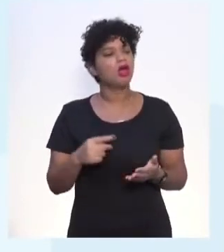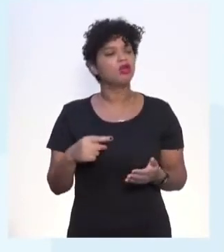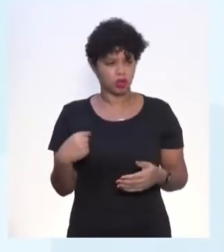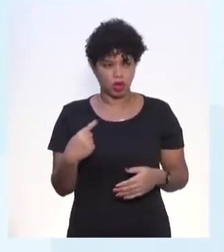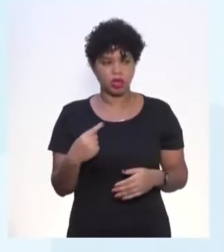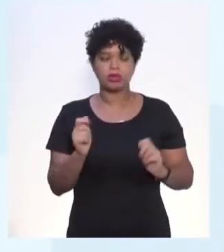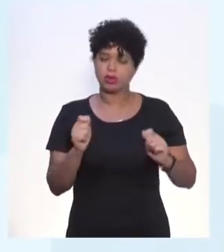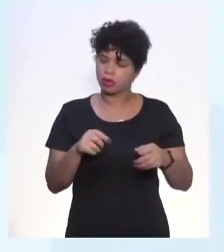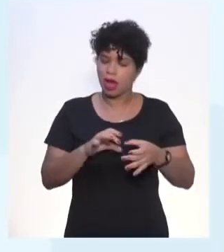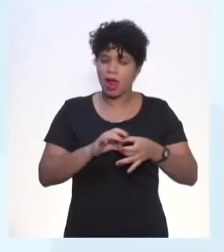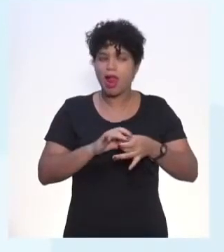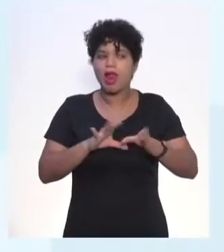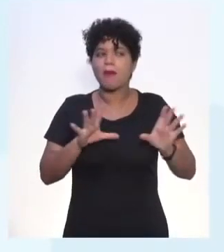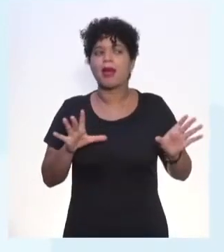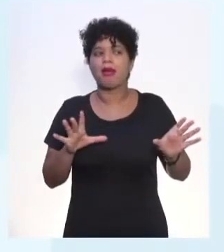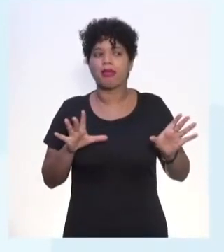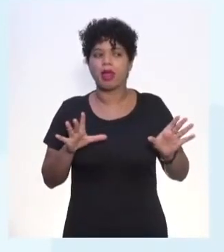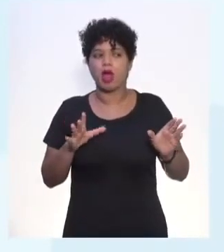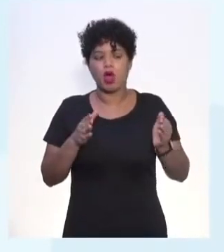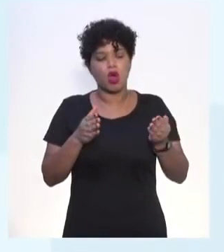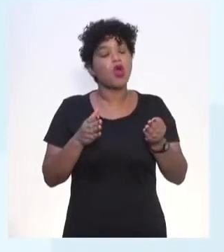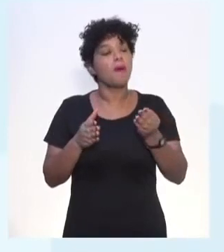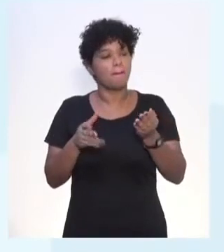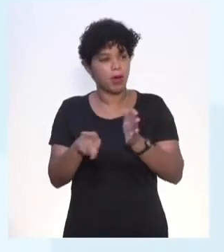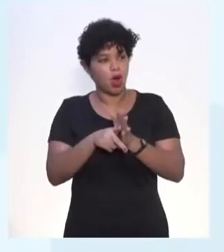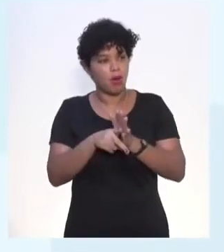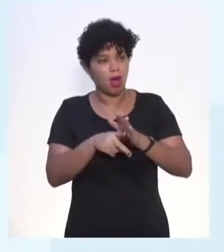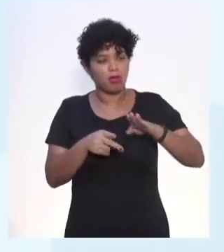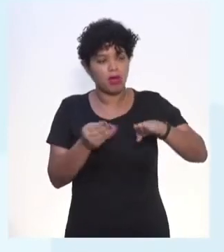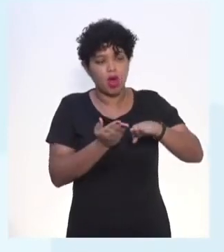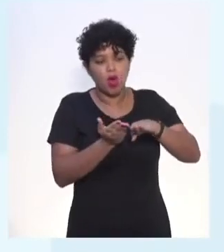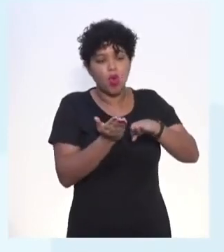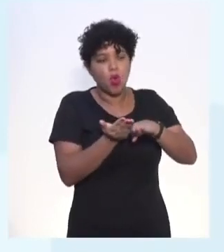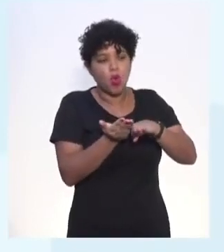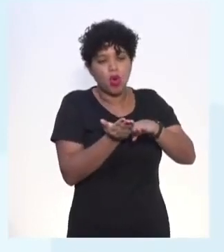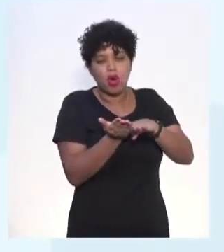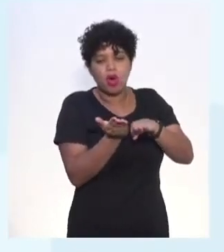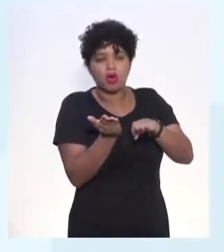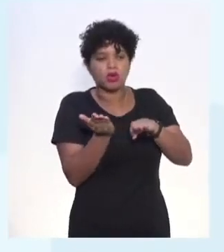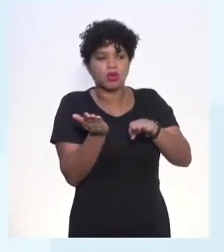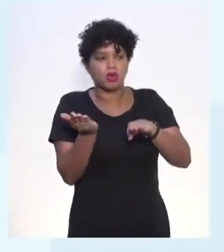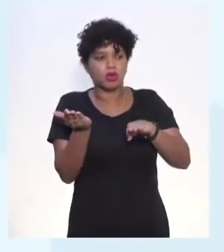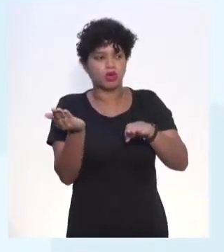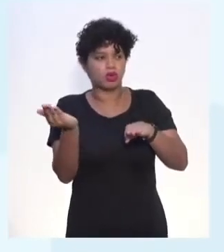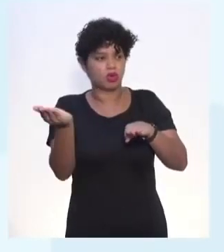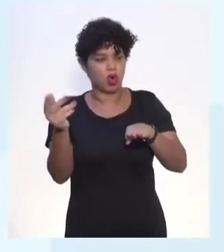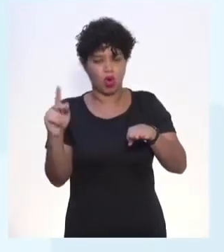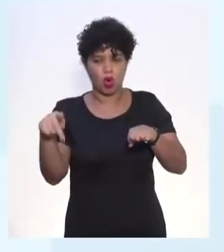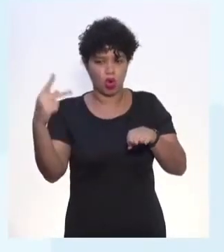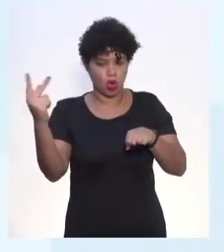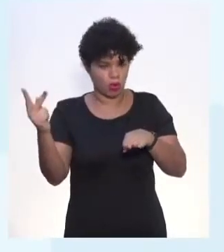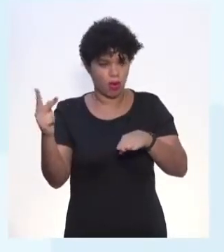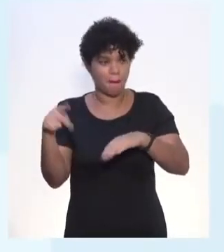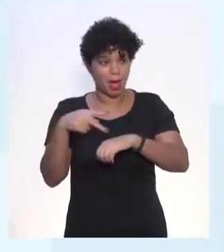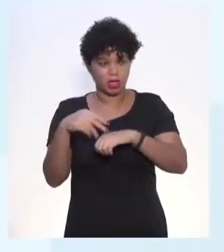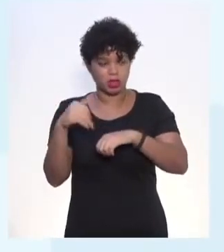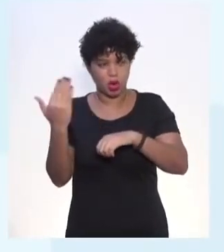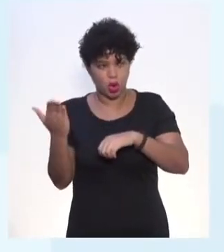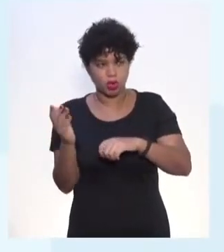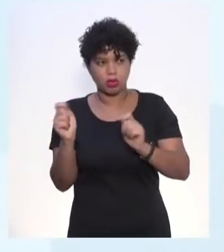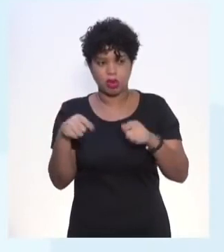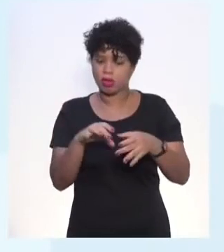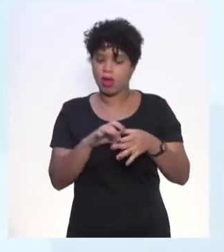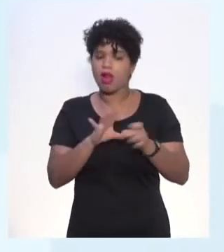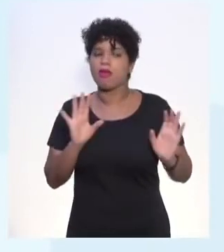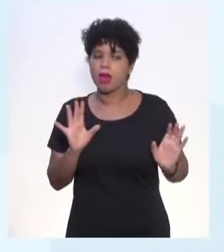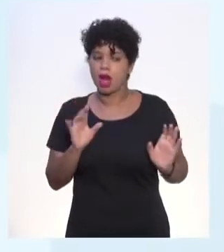de 5 portos chineses para o livre comércio de mercadorias inglesas. Então, vocês vejam que o propósito da